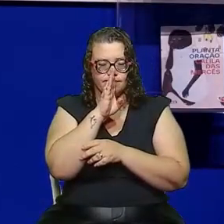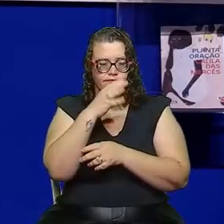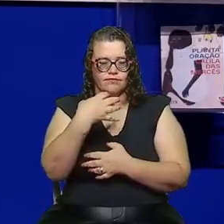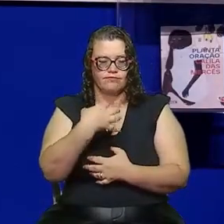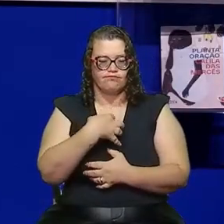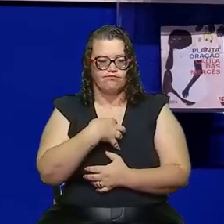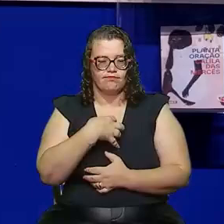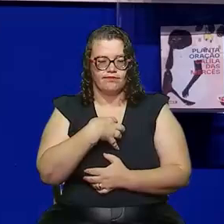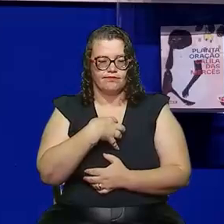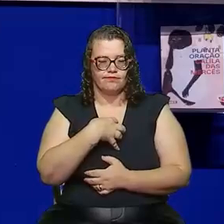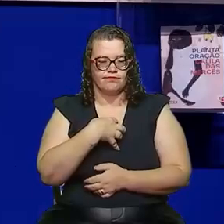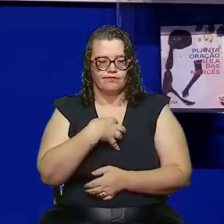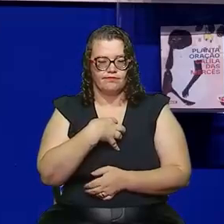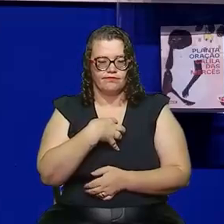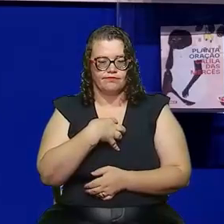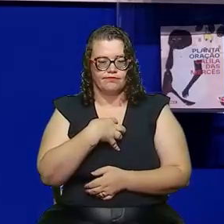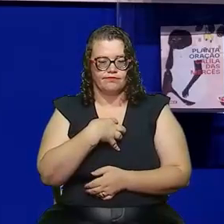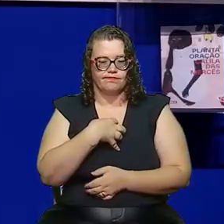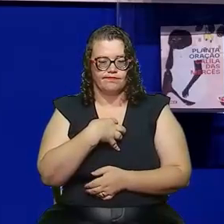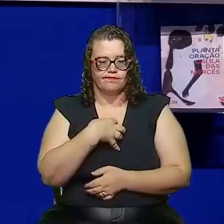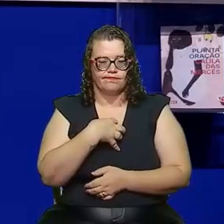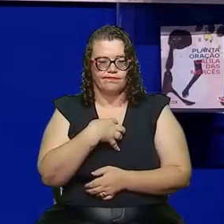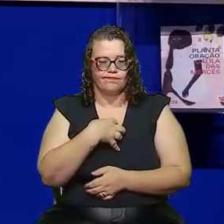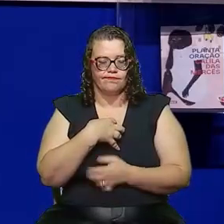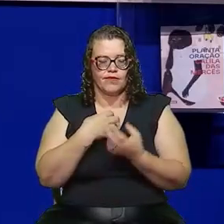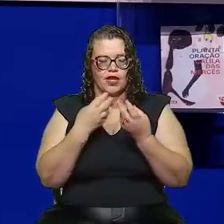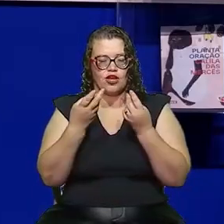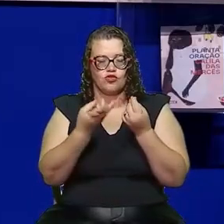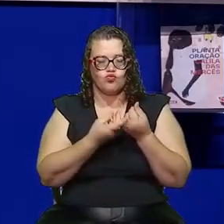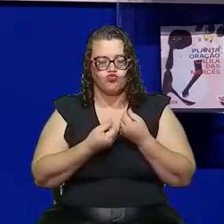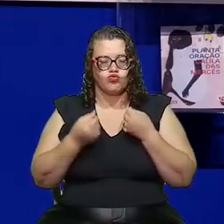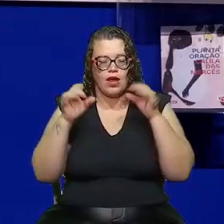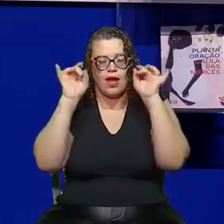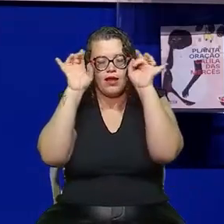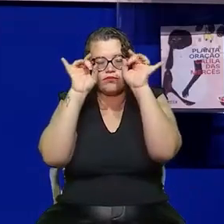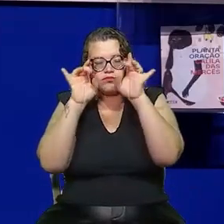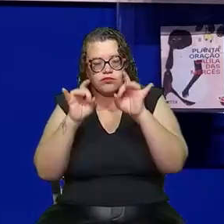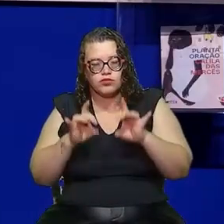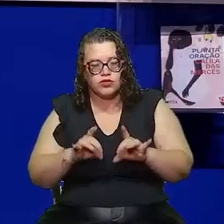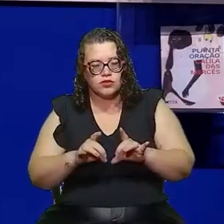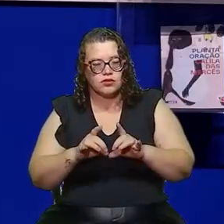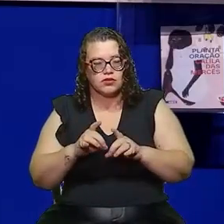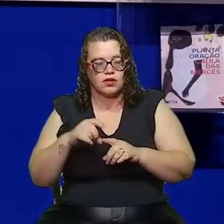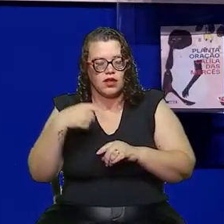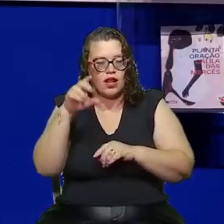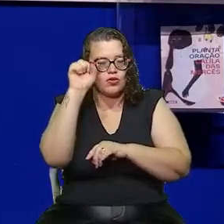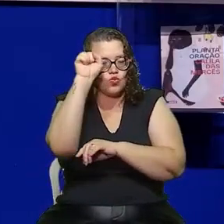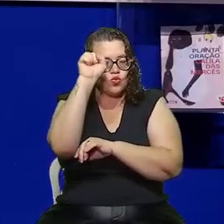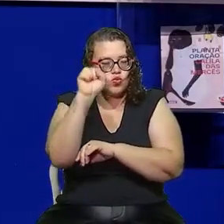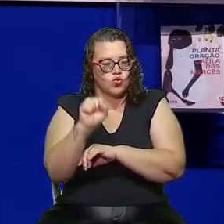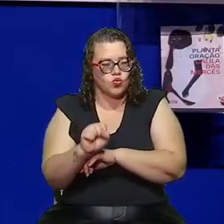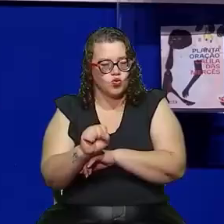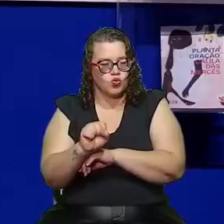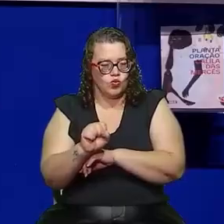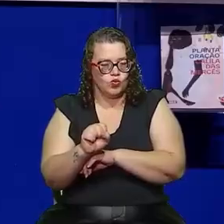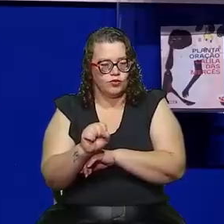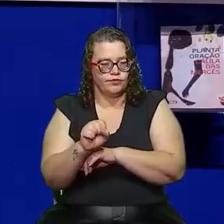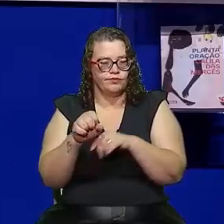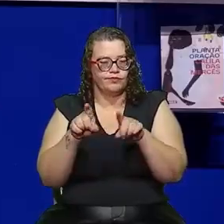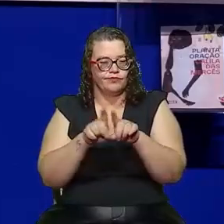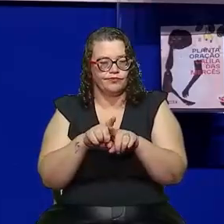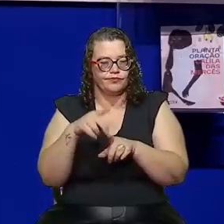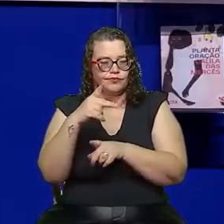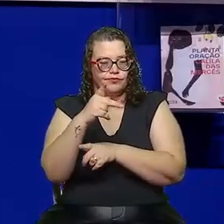baiano, ele é um silêncio muito precioso para nós do Sul. E Paloma,